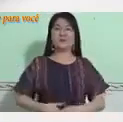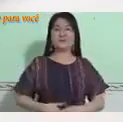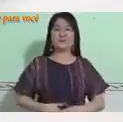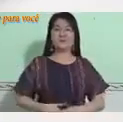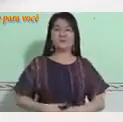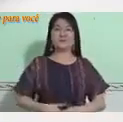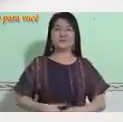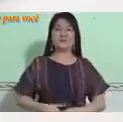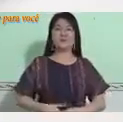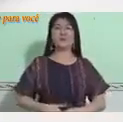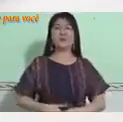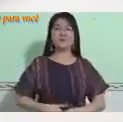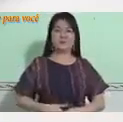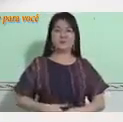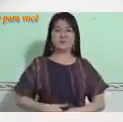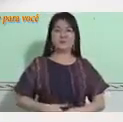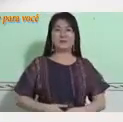olheira,